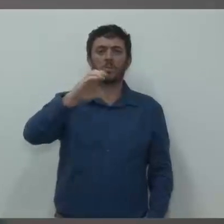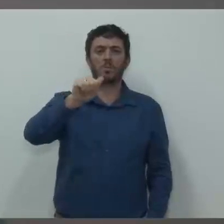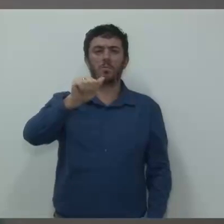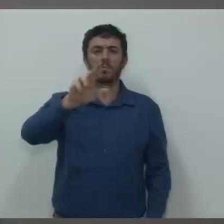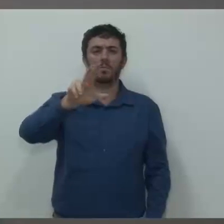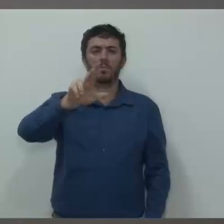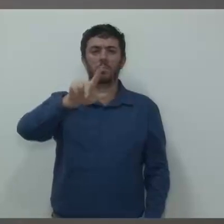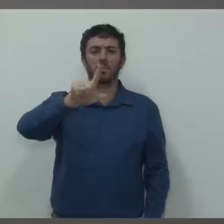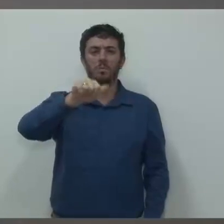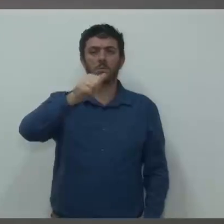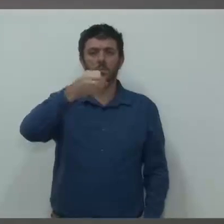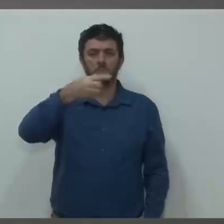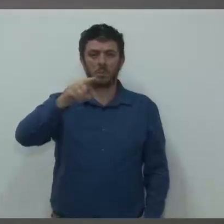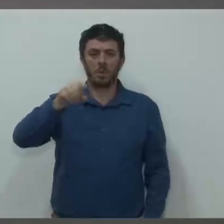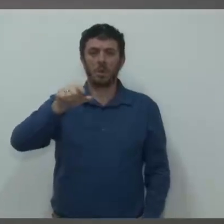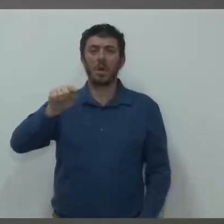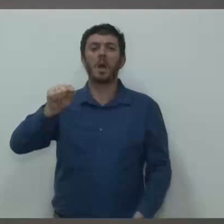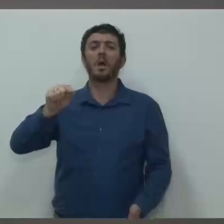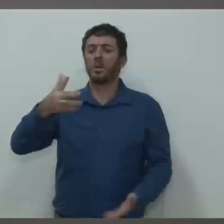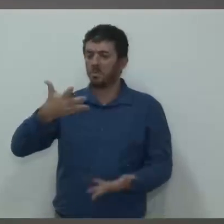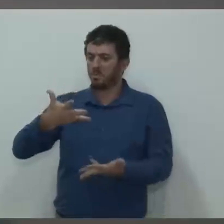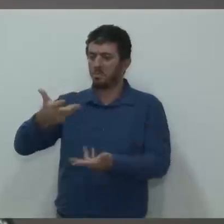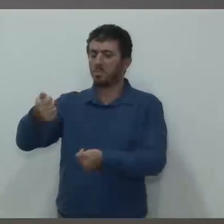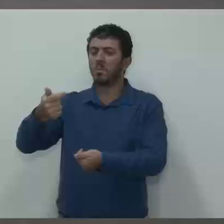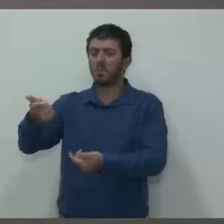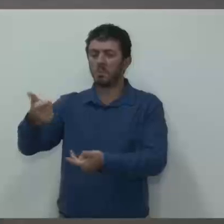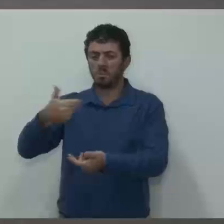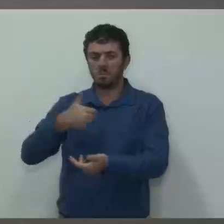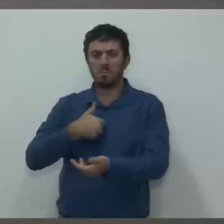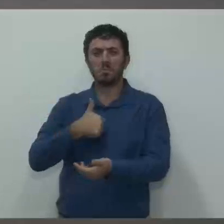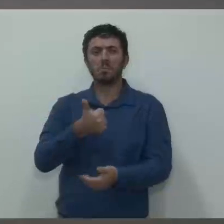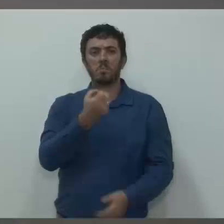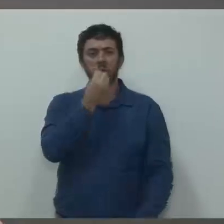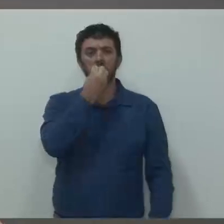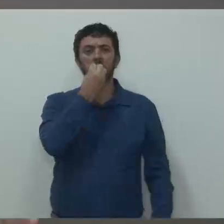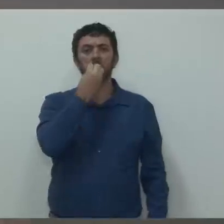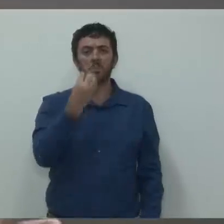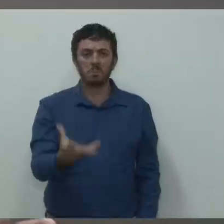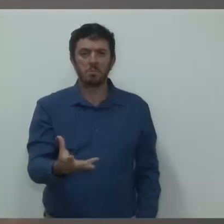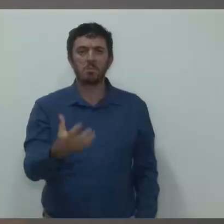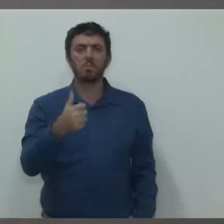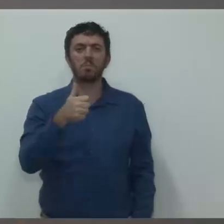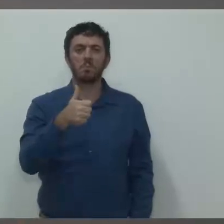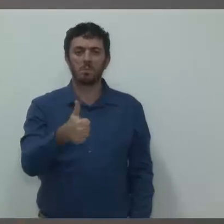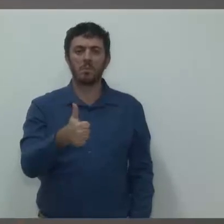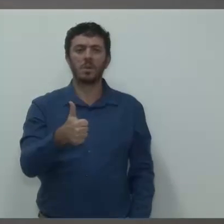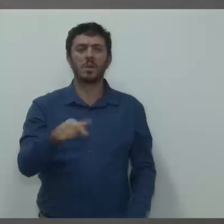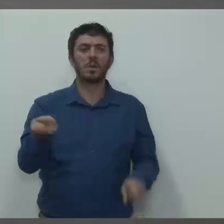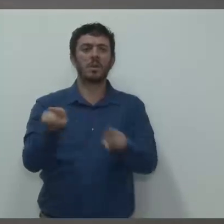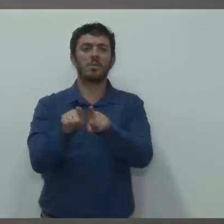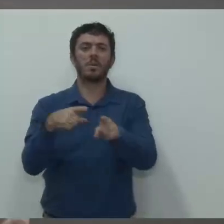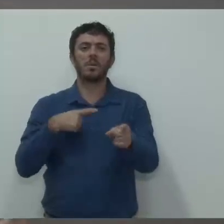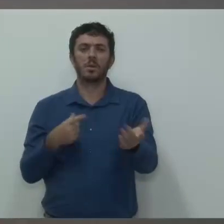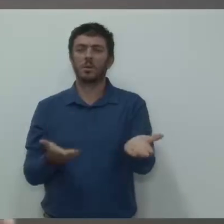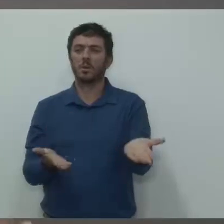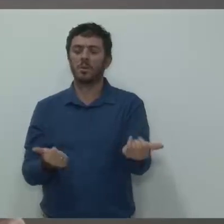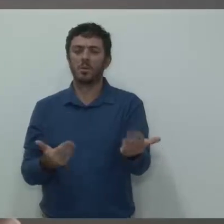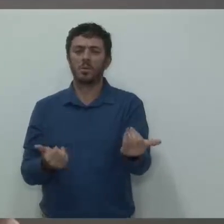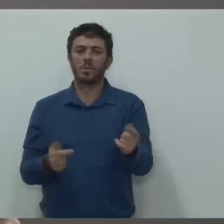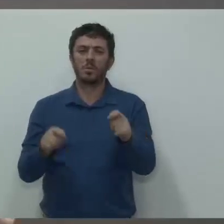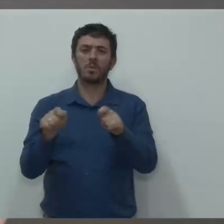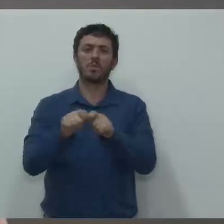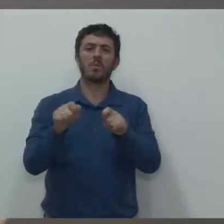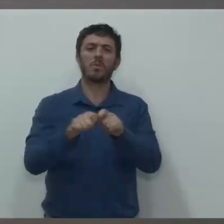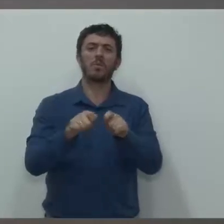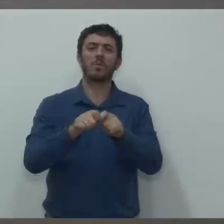bem. Tem algumas jovens que fizeram um trabalho técnico, né? Um trabalho de conclusão de curso técnico. E eu fiquei muito